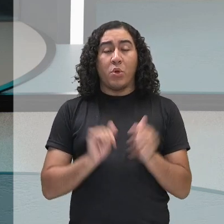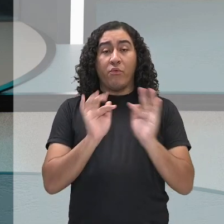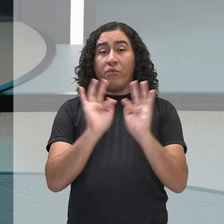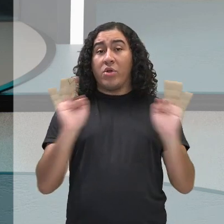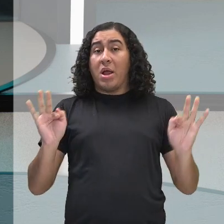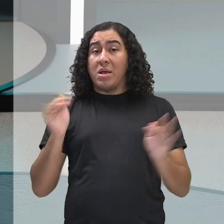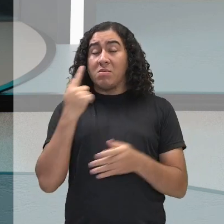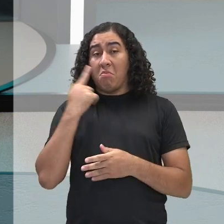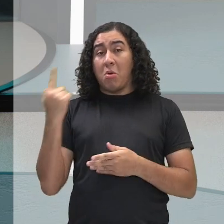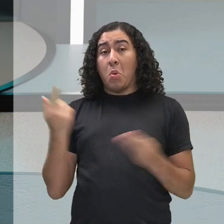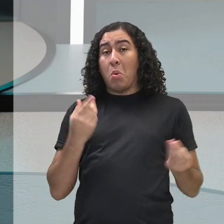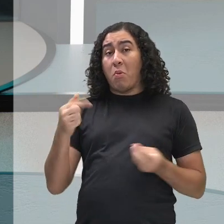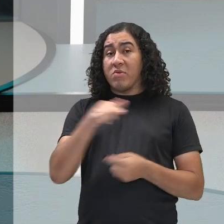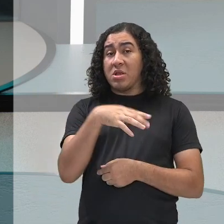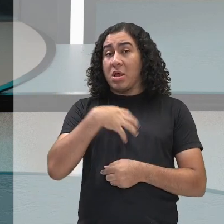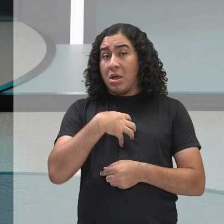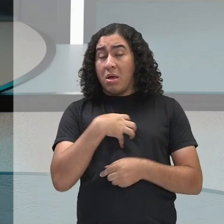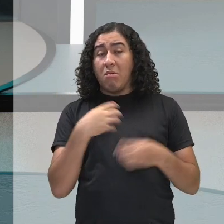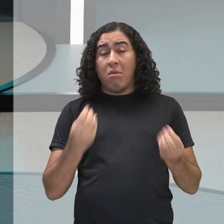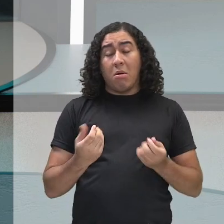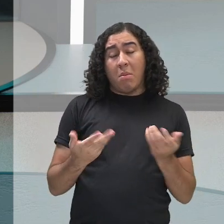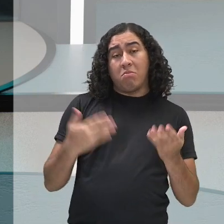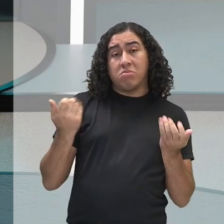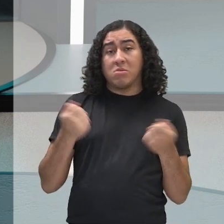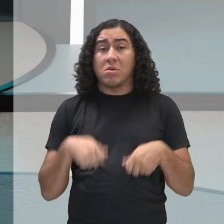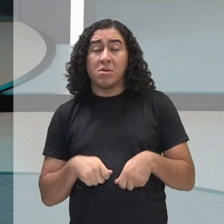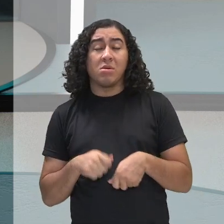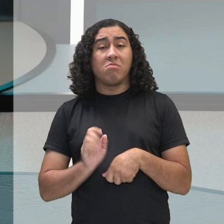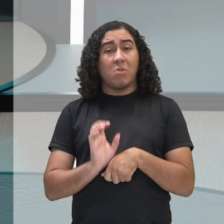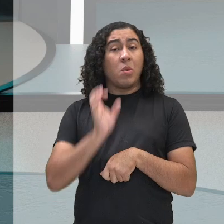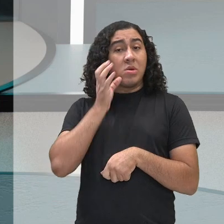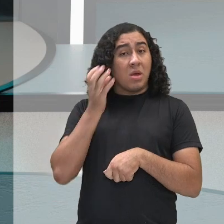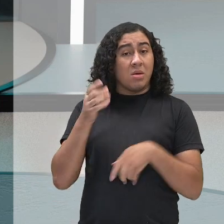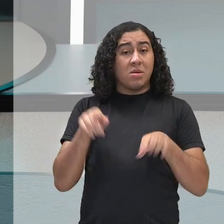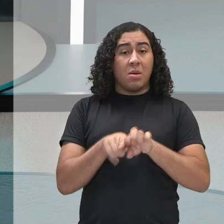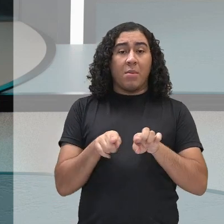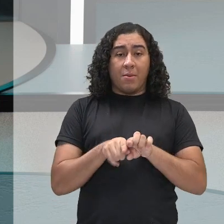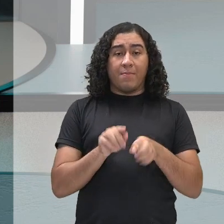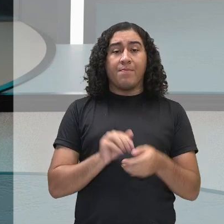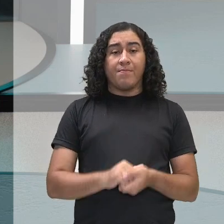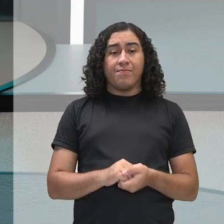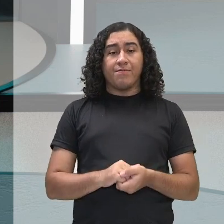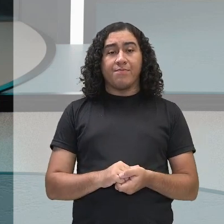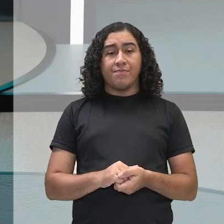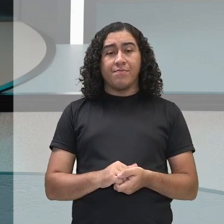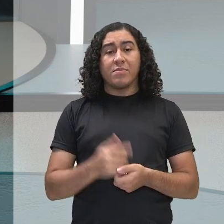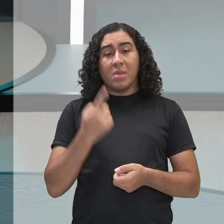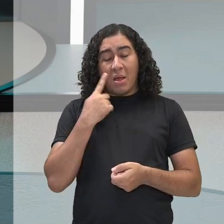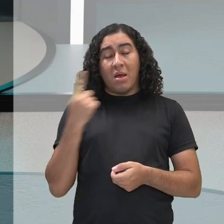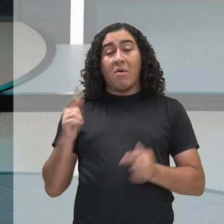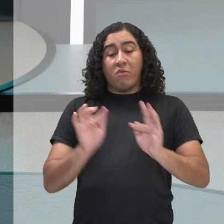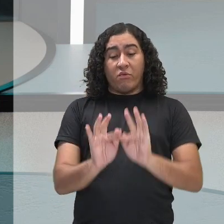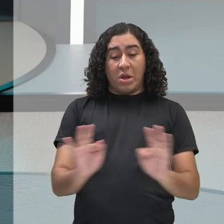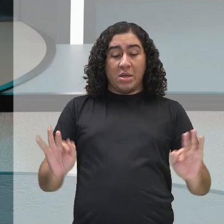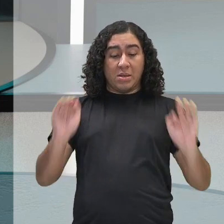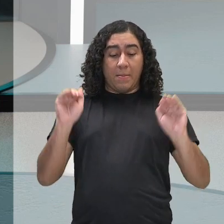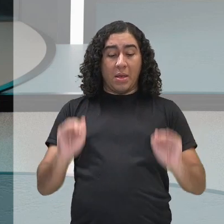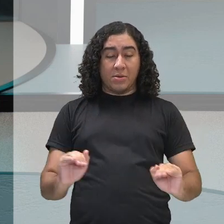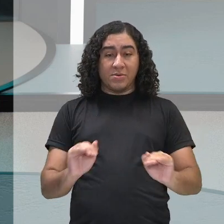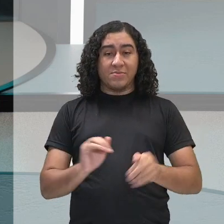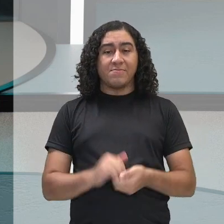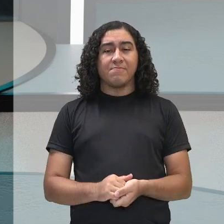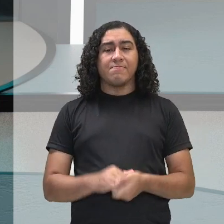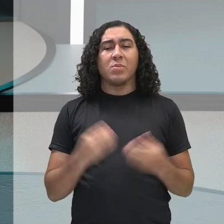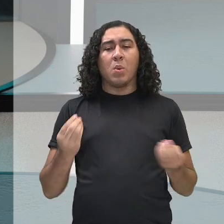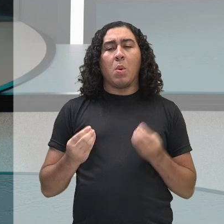Como você está? Como estão indo as coisas ultimamente? How is everything? How is everything?